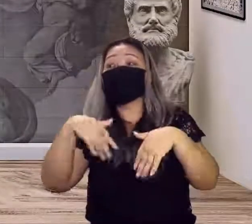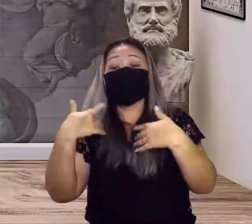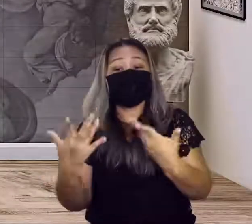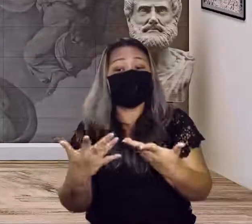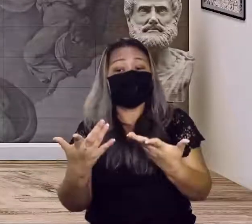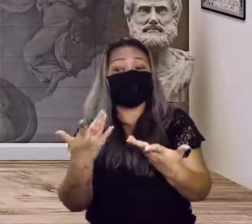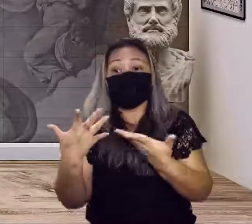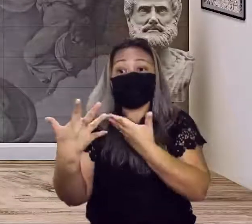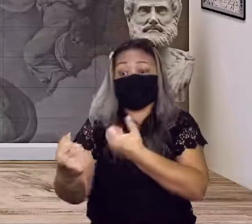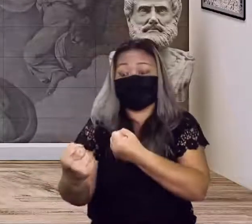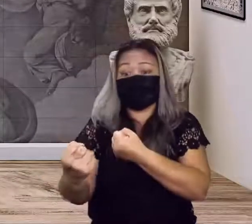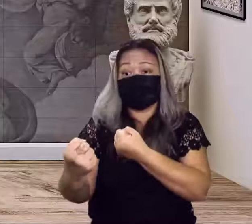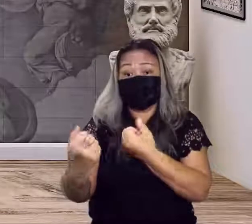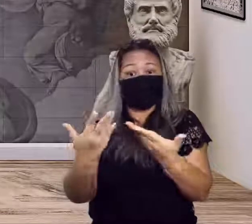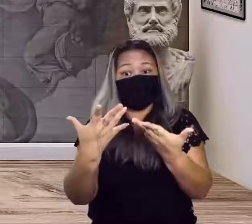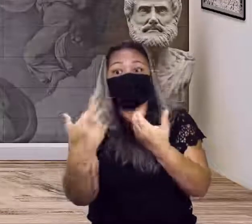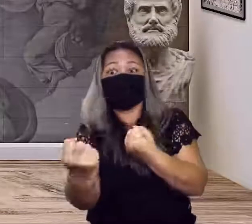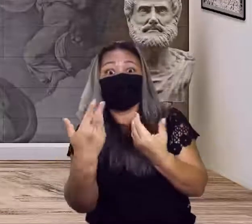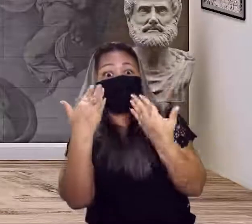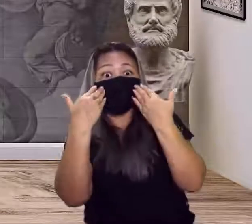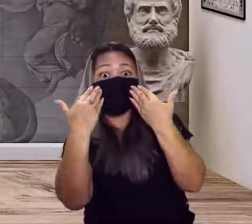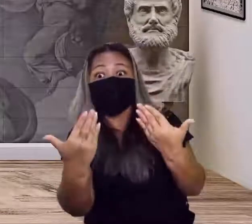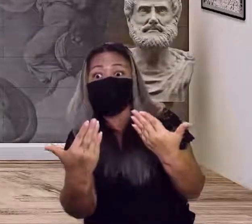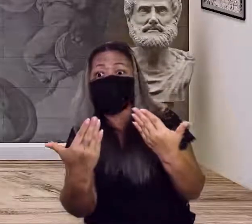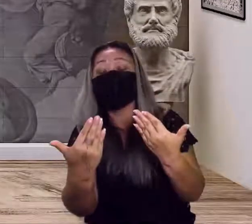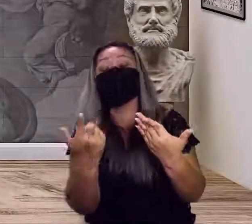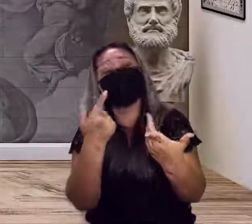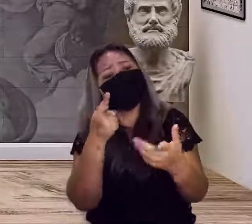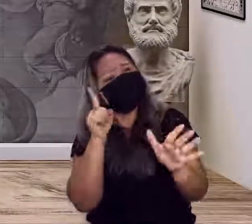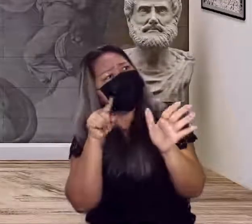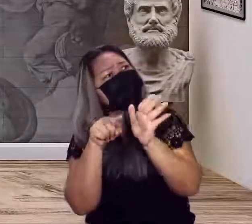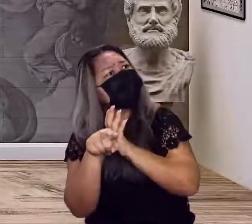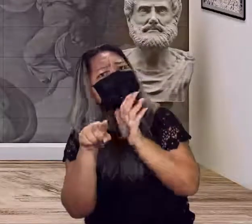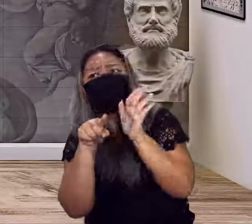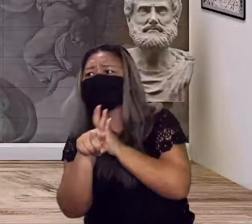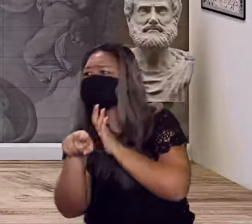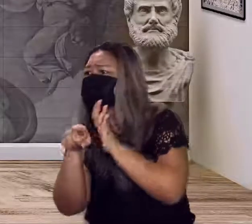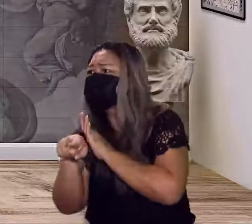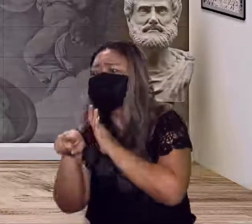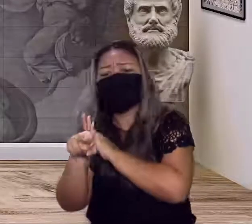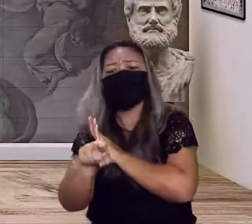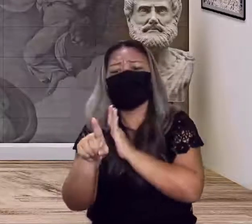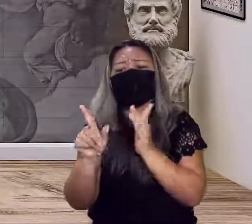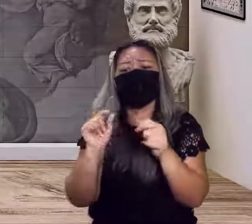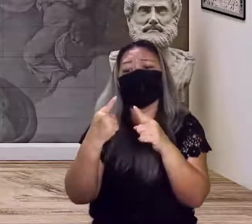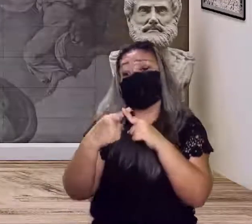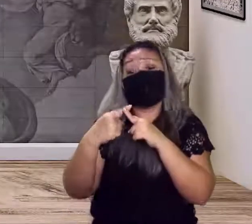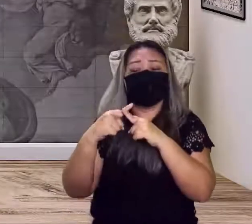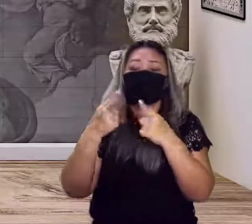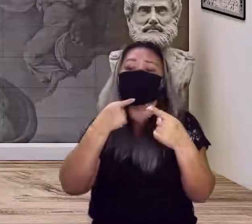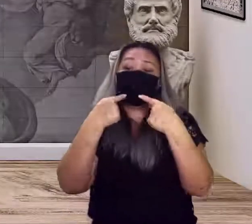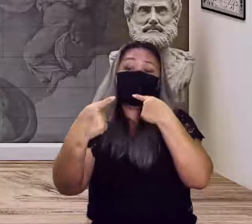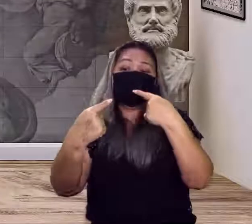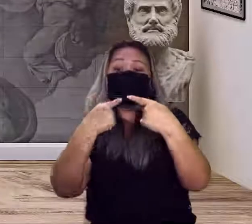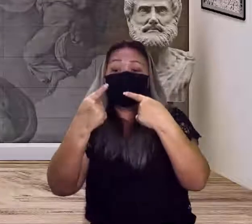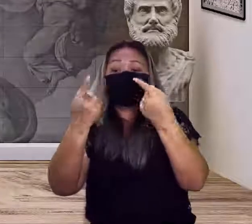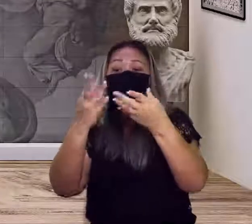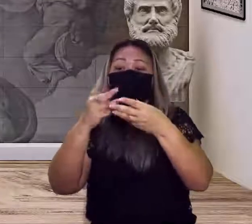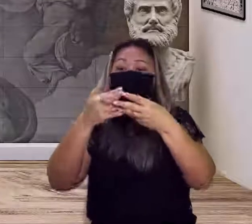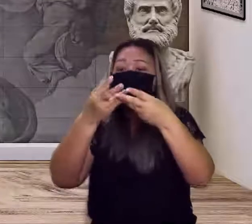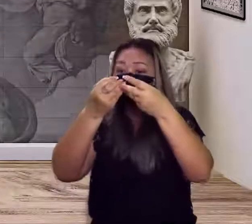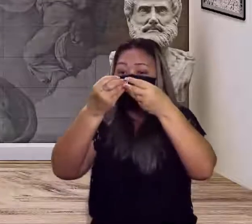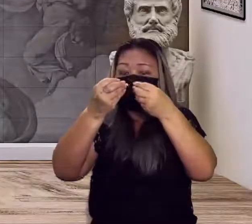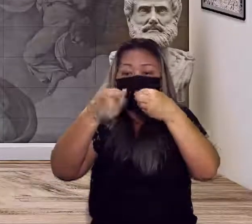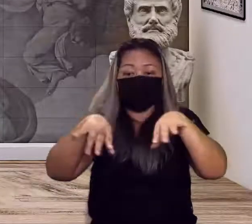Ela não é aceitar uma ideia passiva. Ela é criticamente, né, as realidades. Não por criticar, destruir a pessoa,